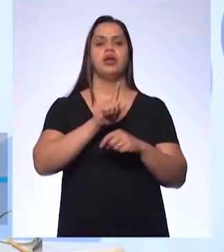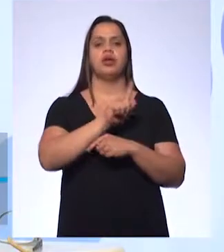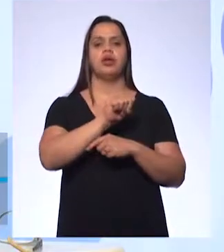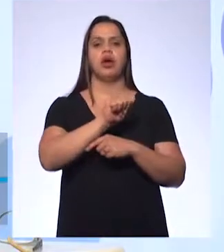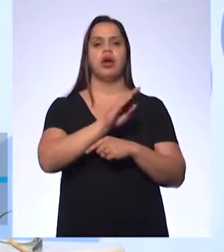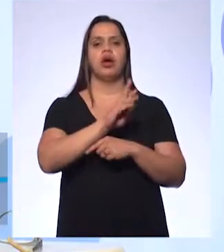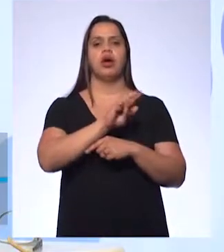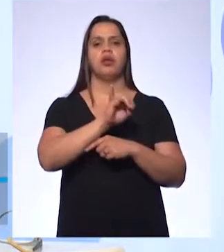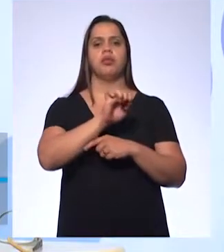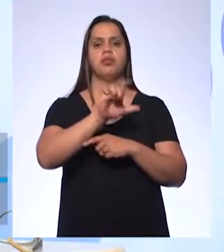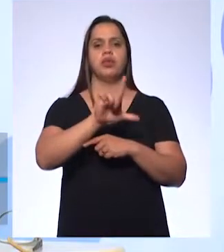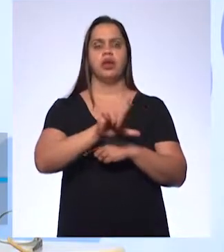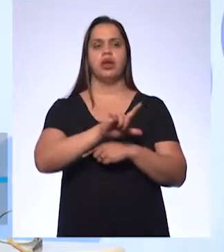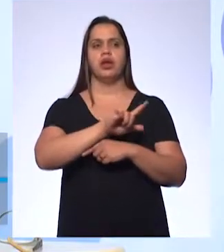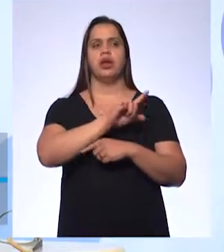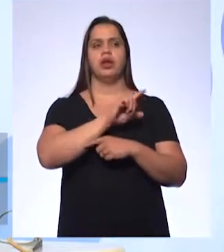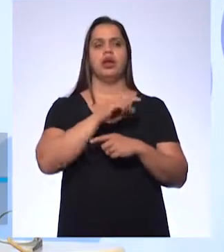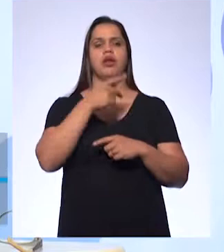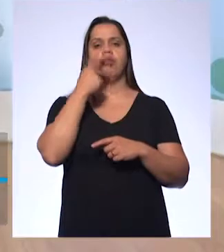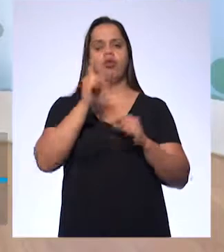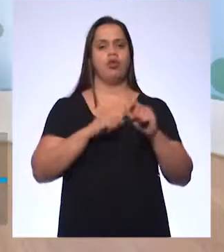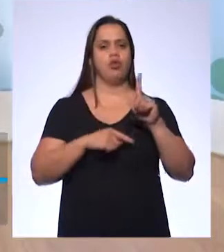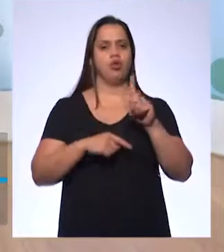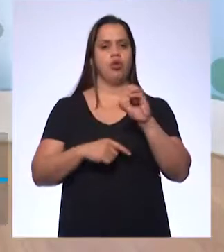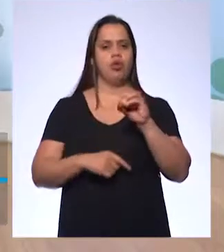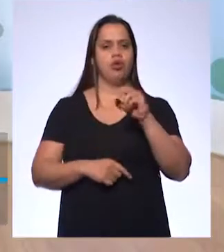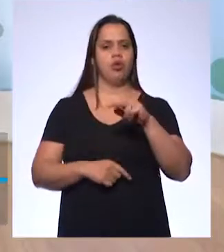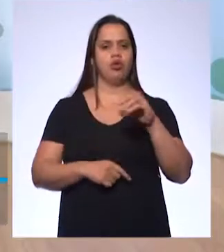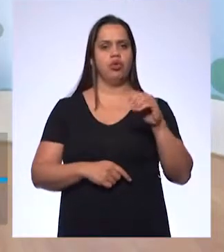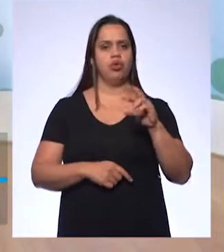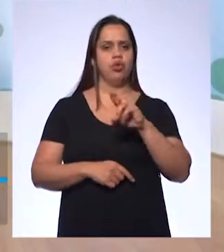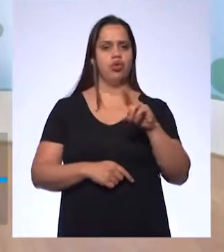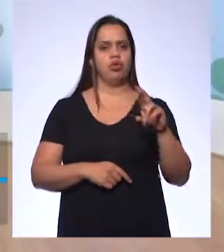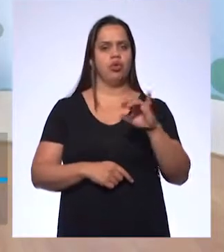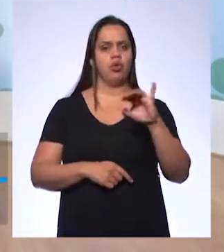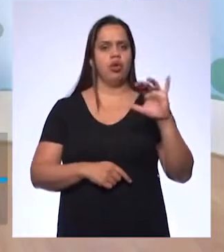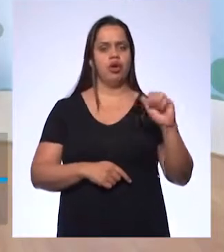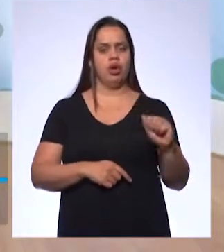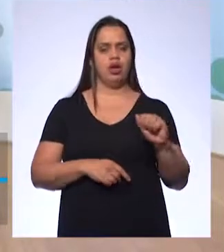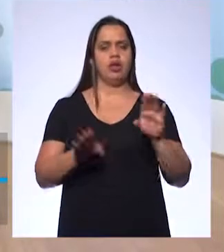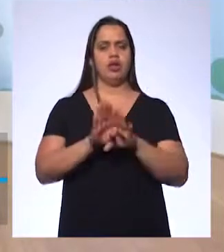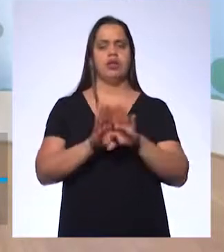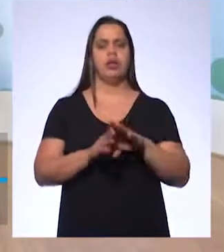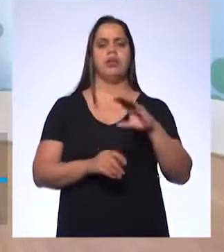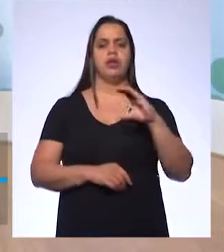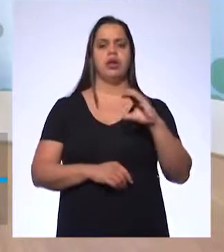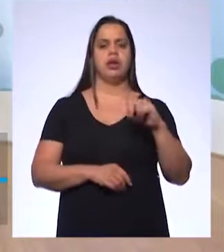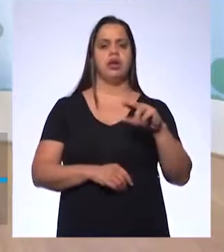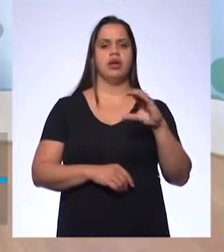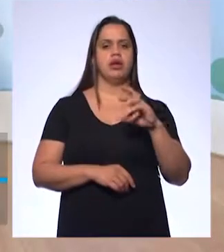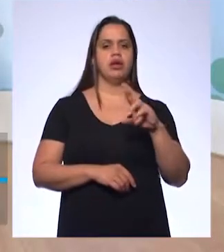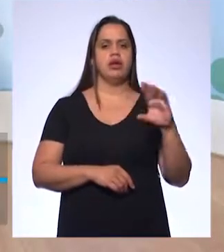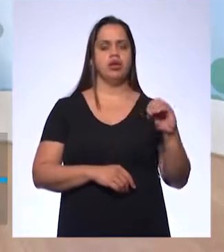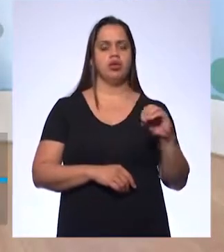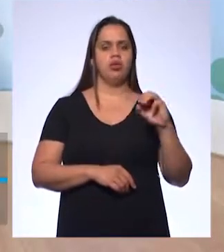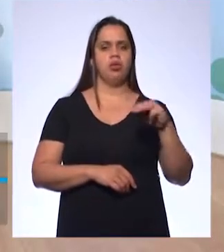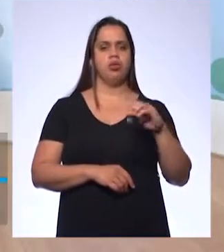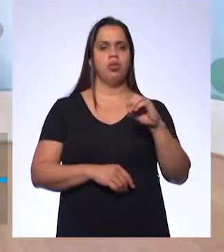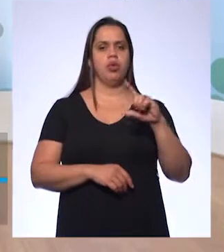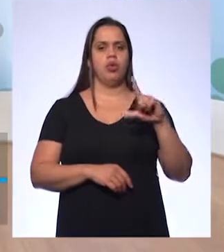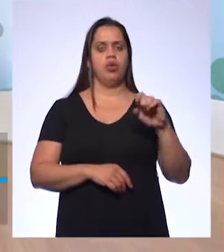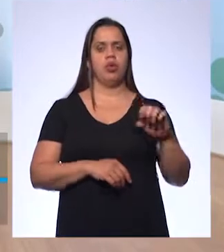e o Cauã já colocou conversamos sobre gonorreia, bactéria, né? cancro mole. Também é bactéria. Cauã. Que é a gonorreia, cancro